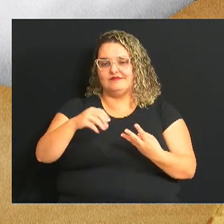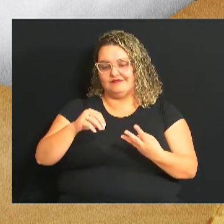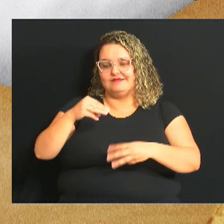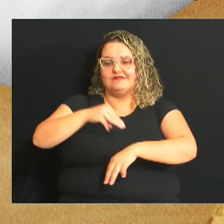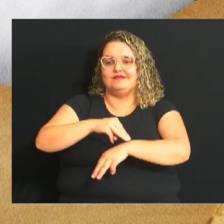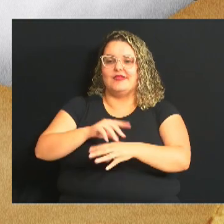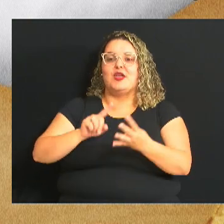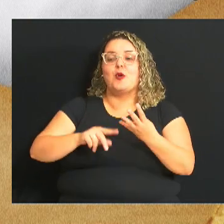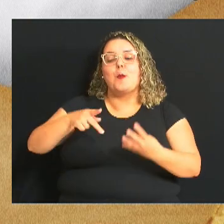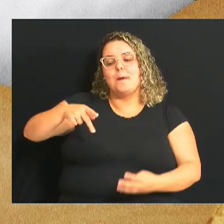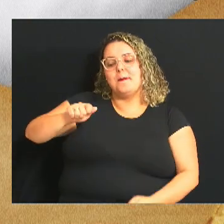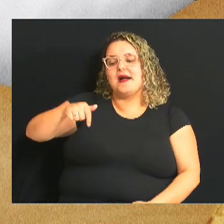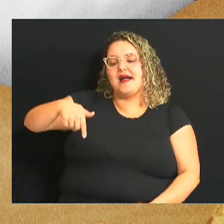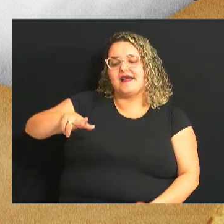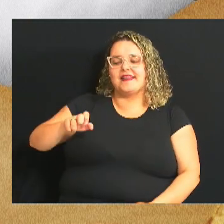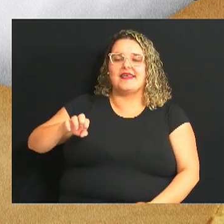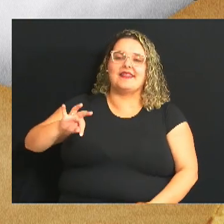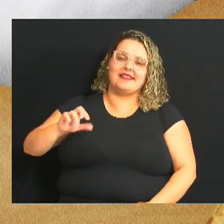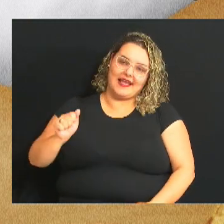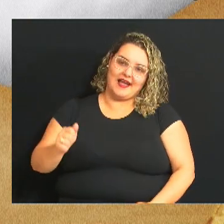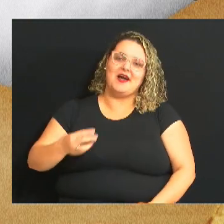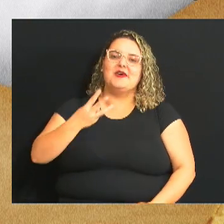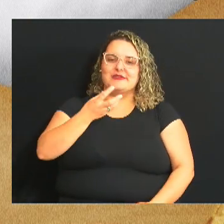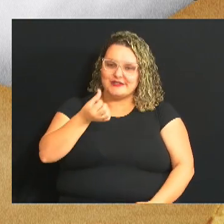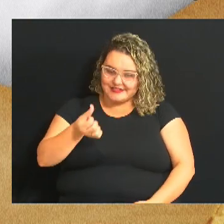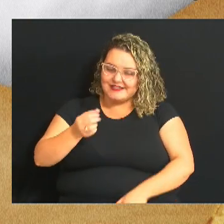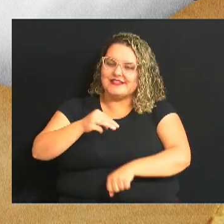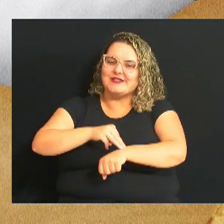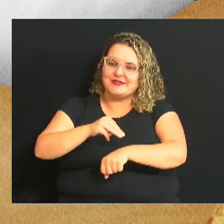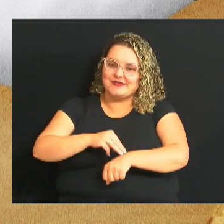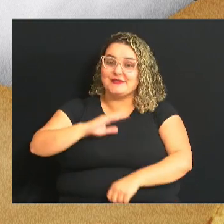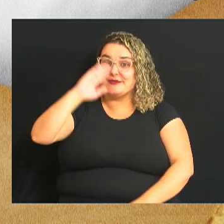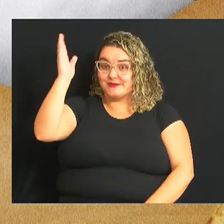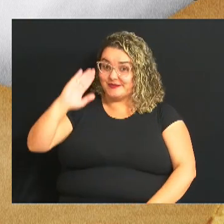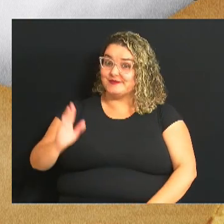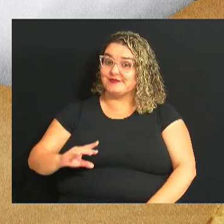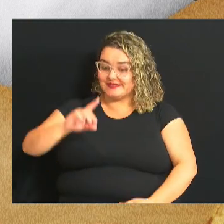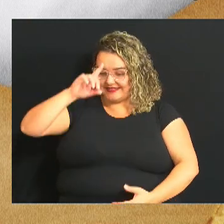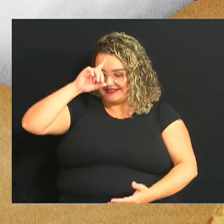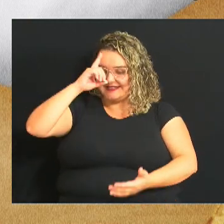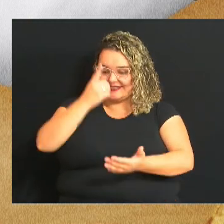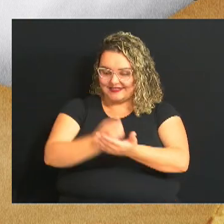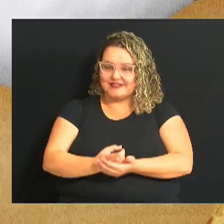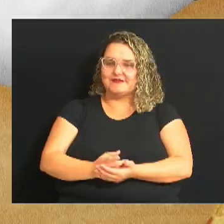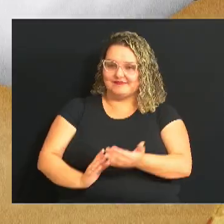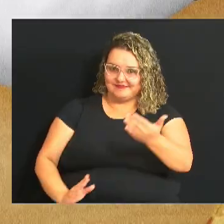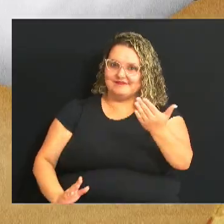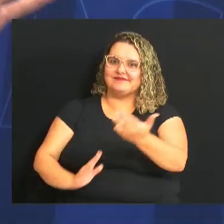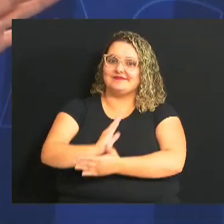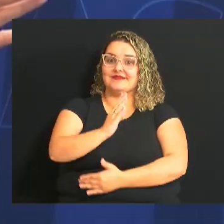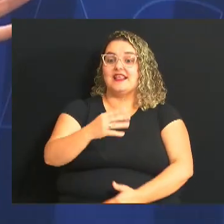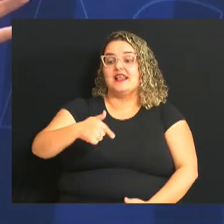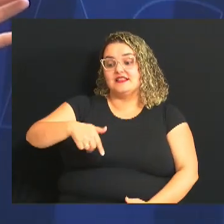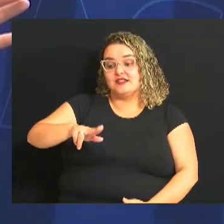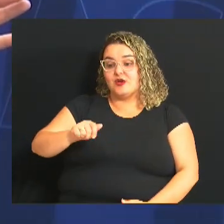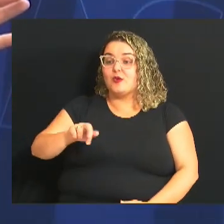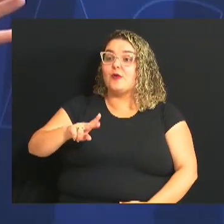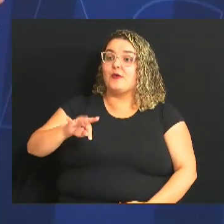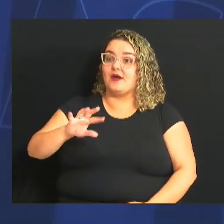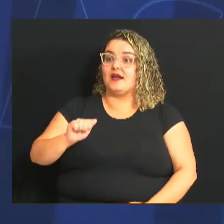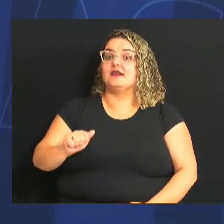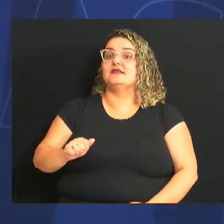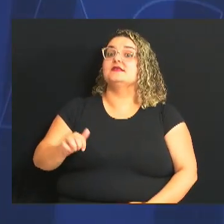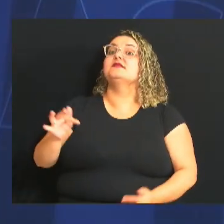a conta aos 36 minutos. Brasil definiu a classificação aí das quartas de final, já no